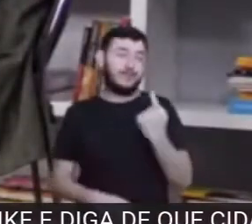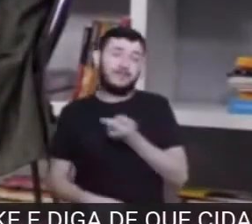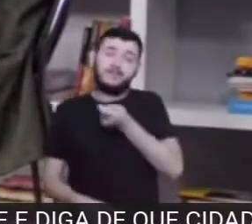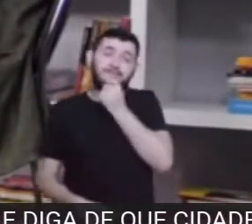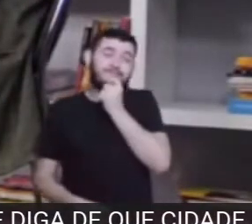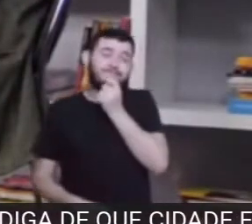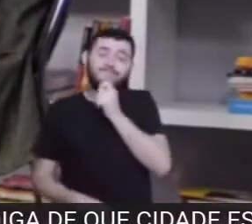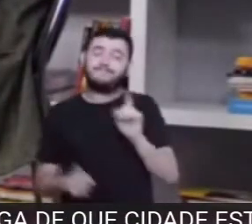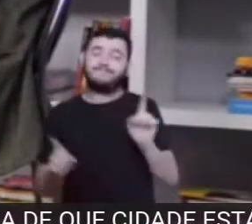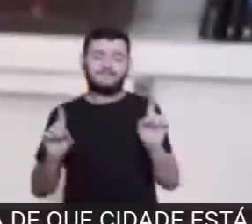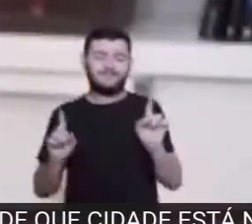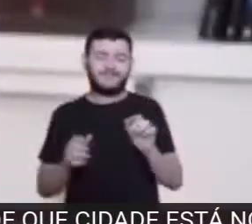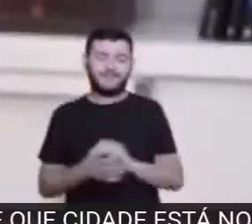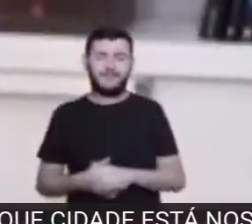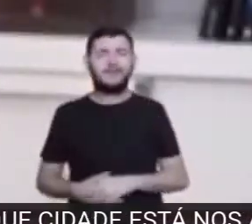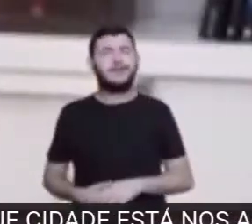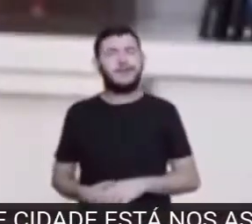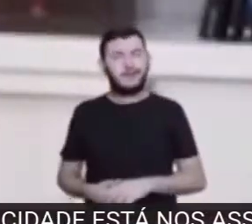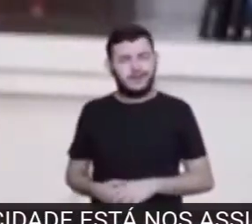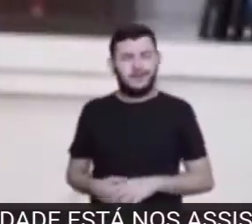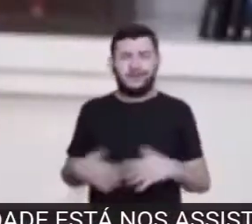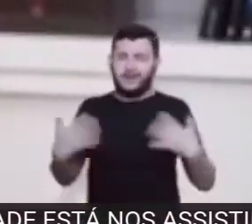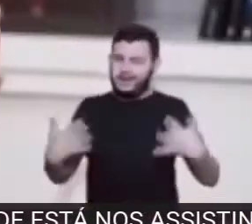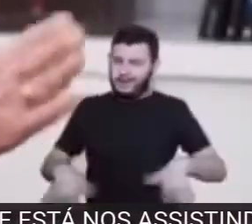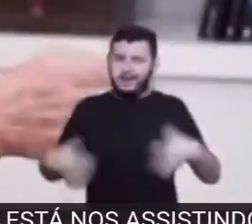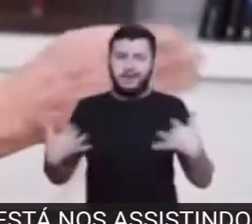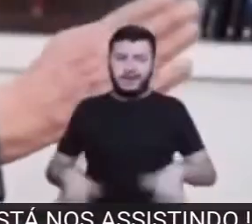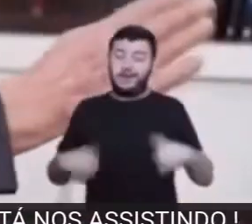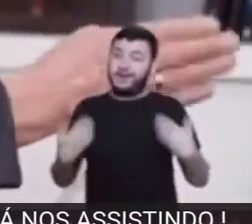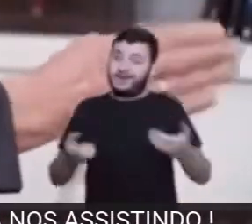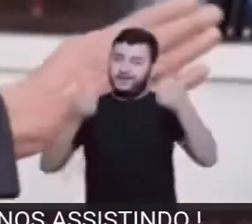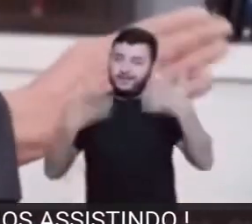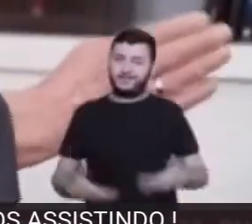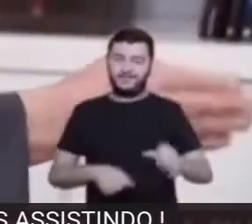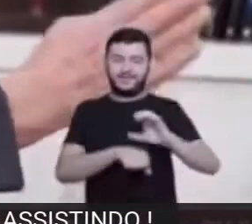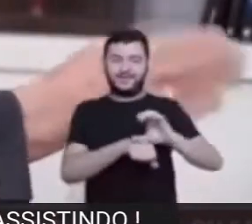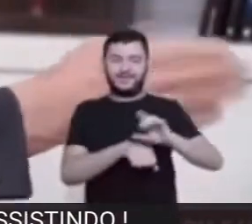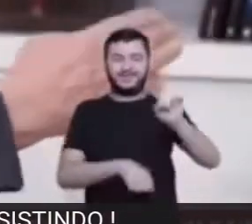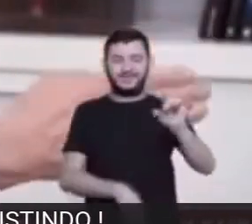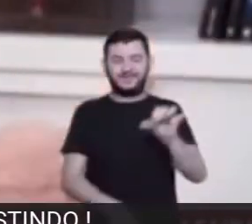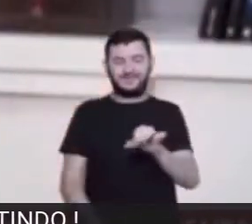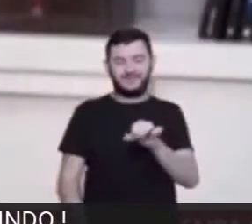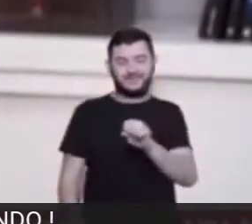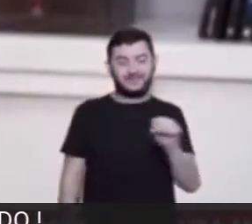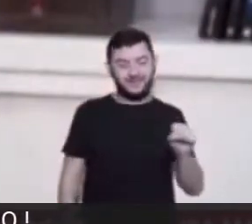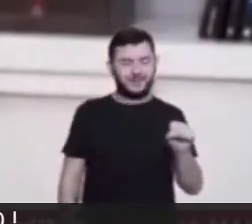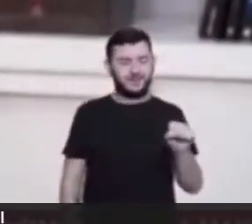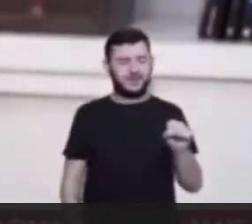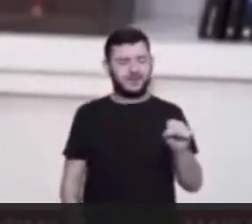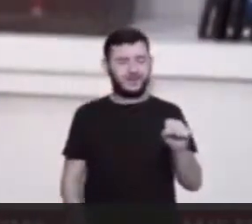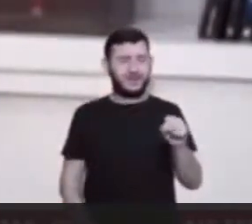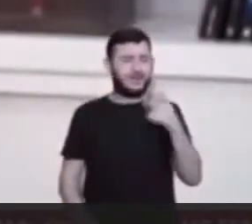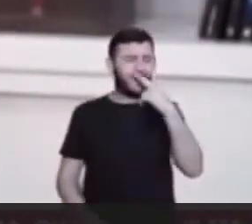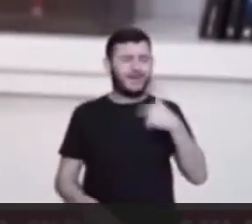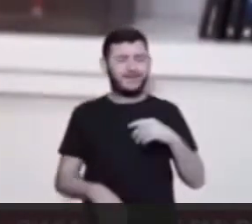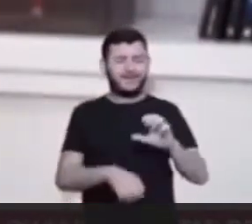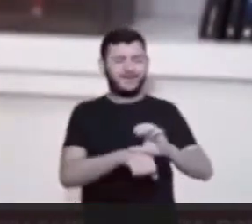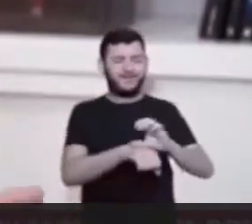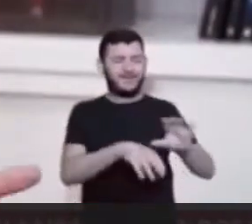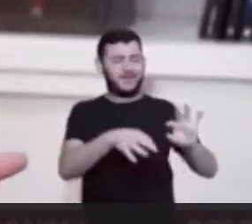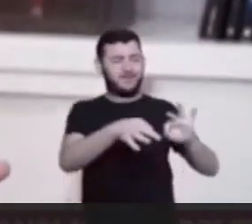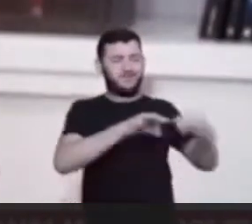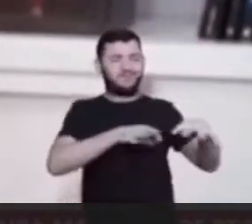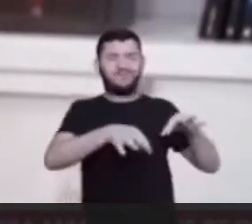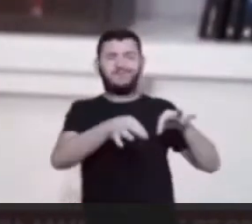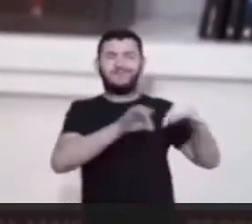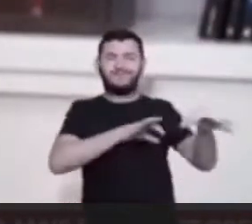longe. O que está acontecendo é que a Constituição de 88 está sendo desmontada, está sendo fatiada. Então, tirando. Bom,